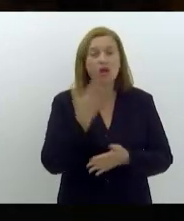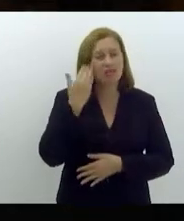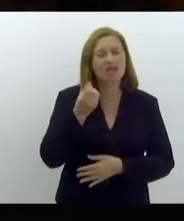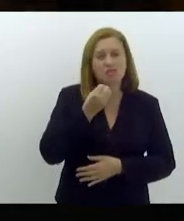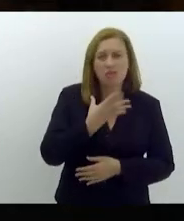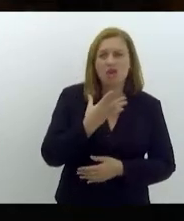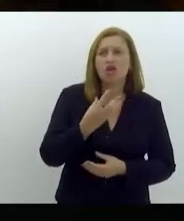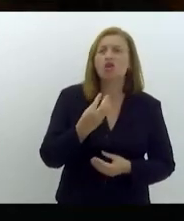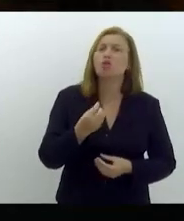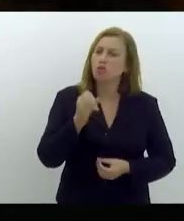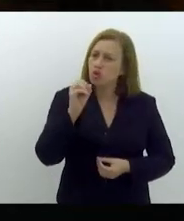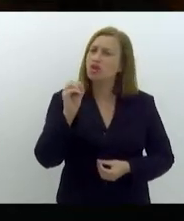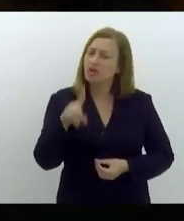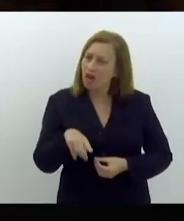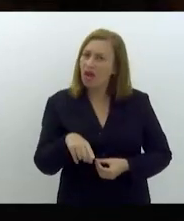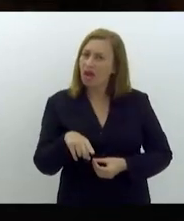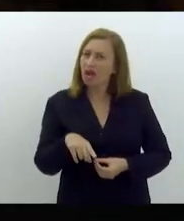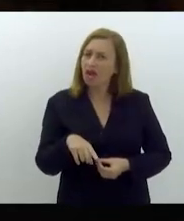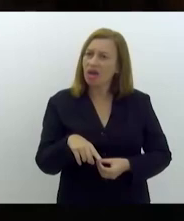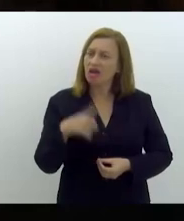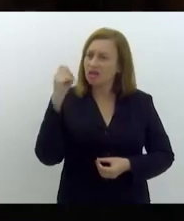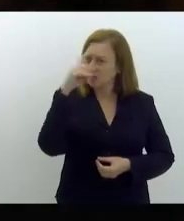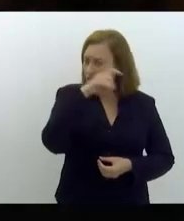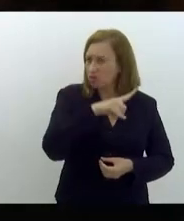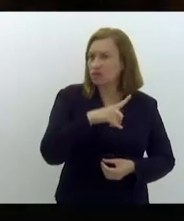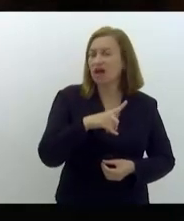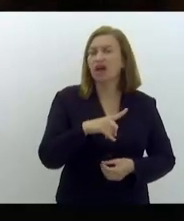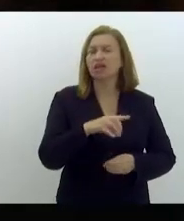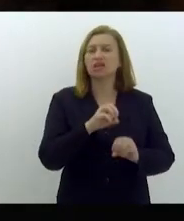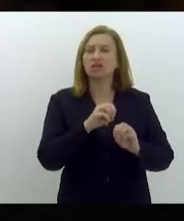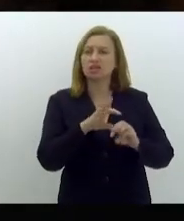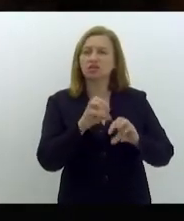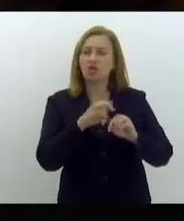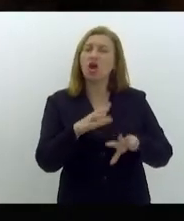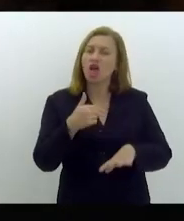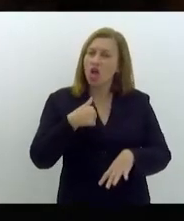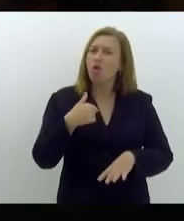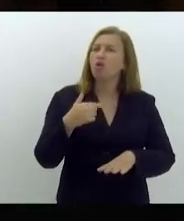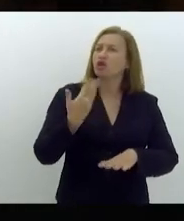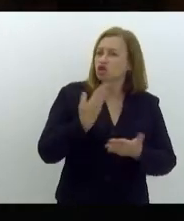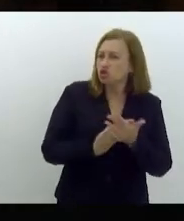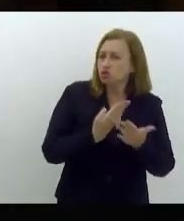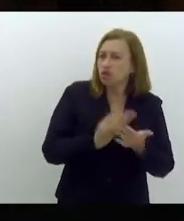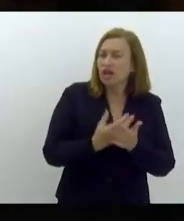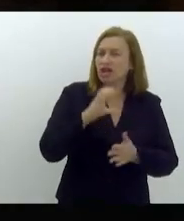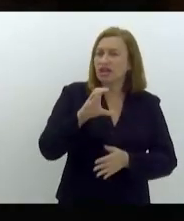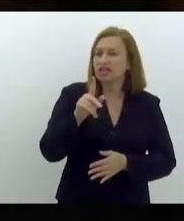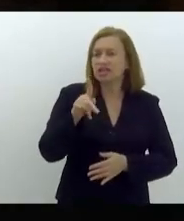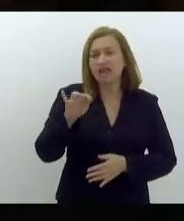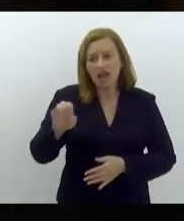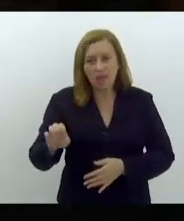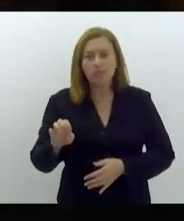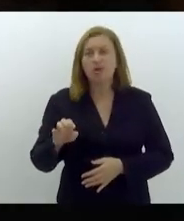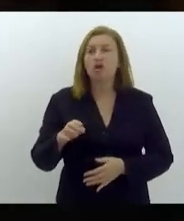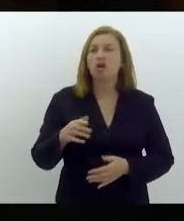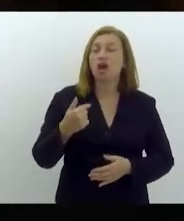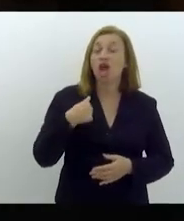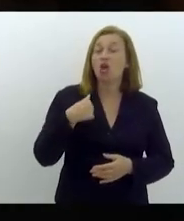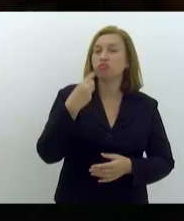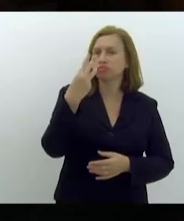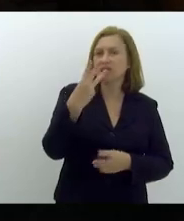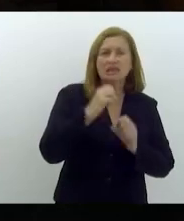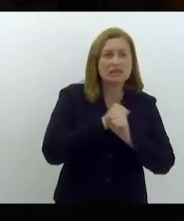um abismo Educacional eu estudei CIEP e sei o quanto que eu levei três